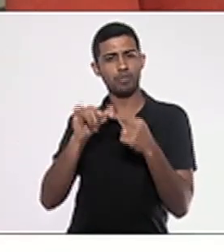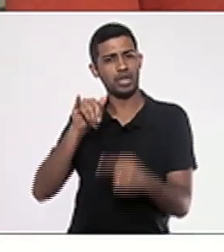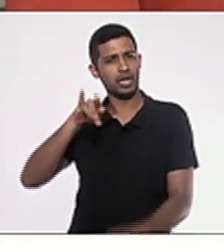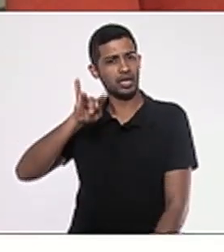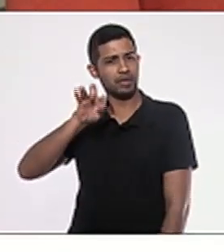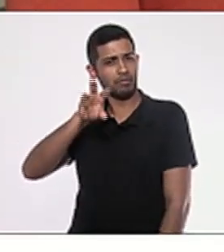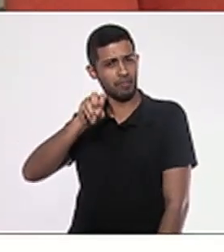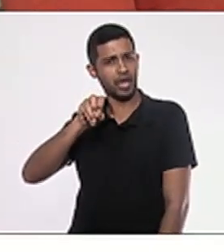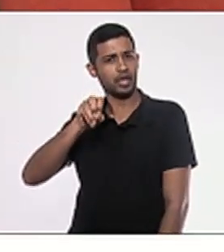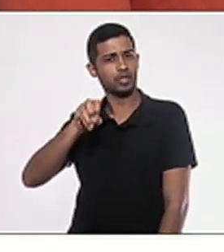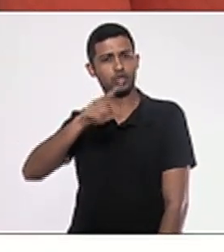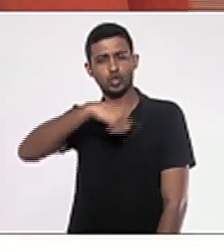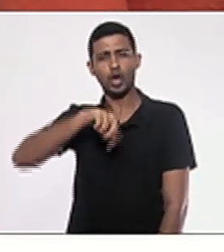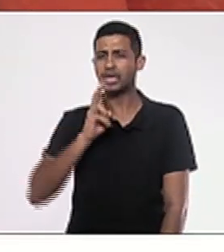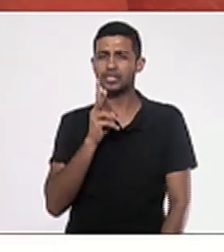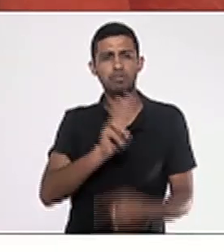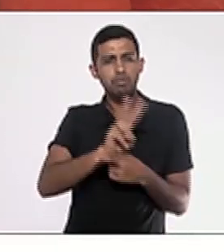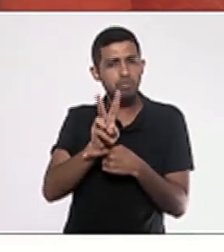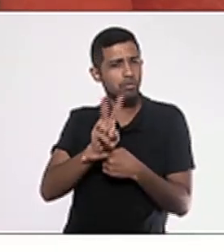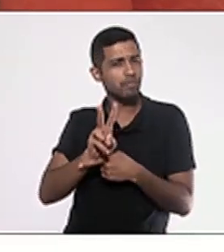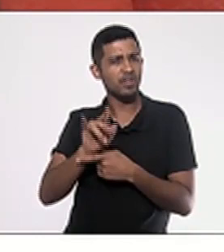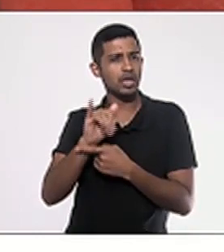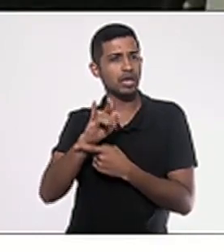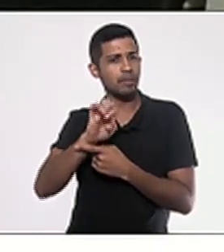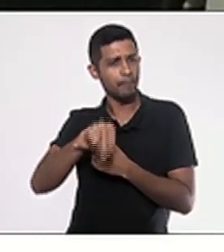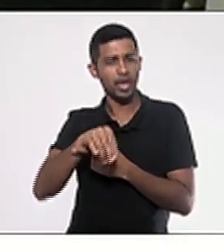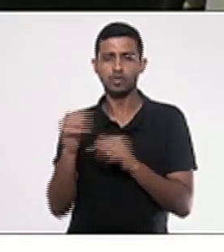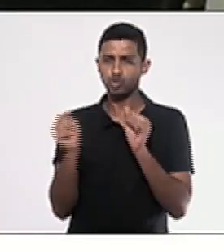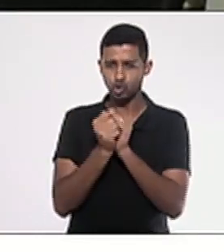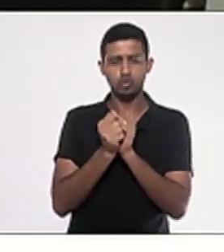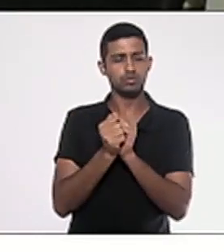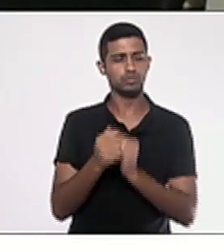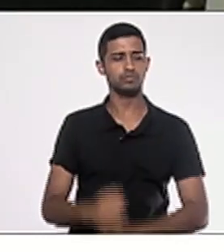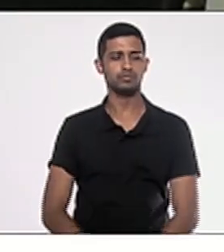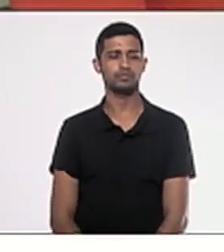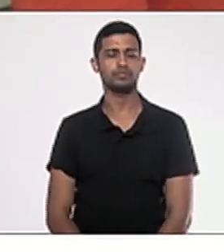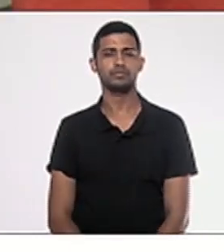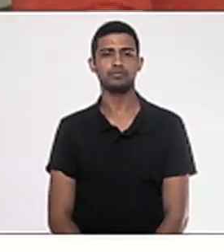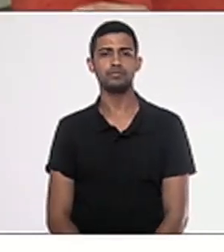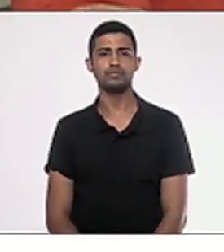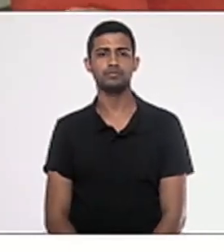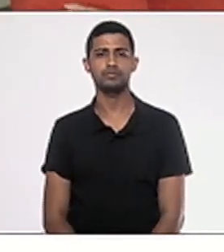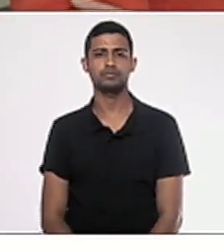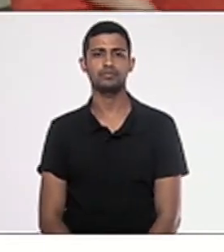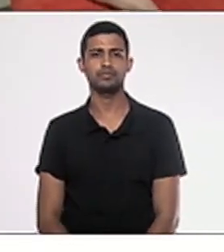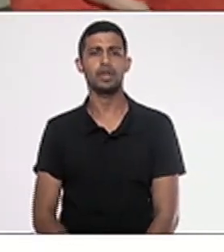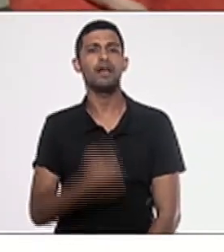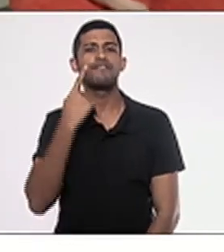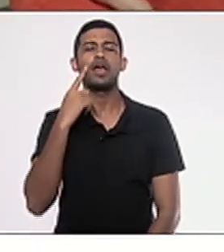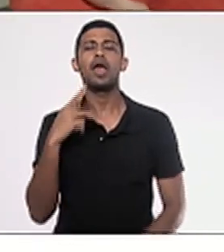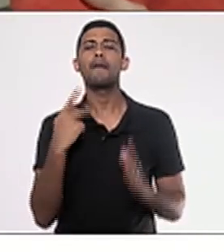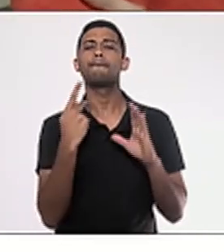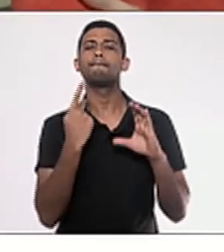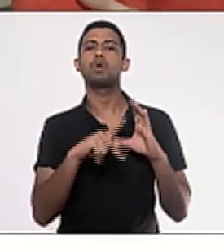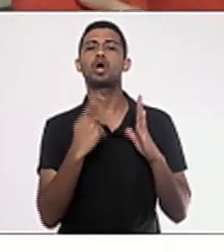a gente tem sempre uma vigilância do IPEM. O IPEM Qual está sempre o número visitando. da portaria, desculpe? A portaria